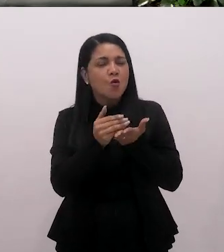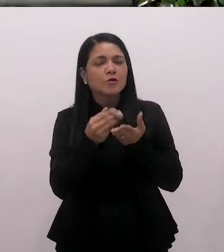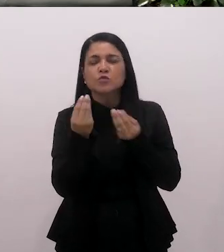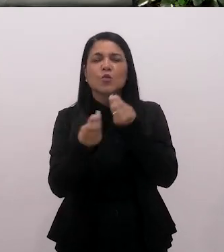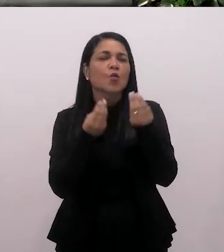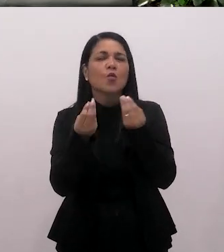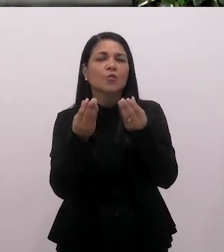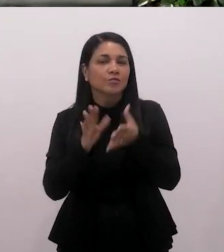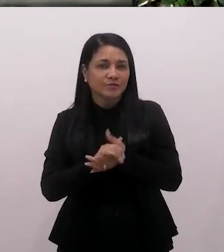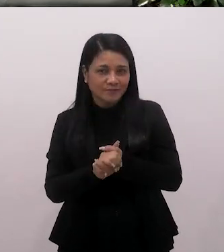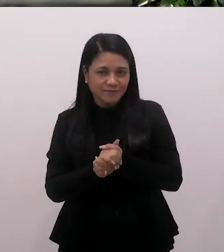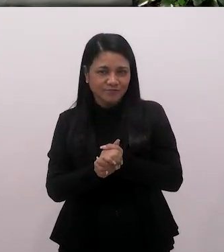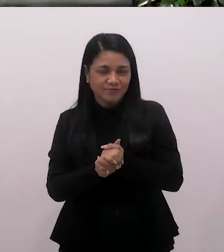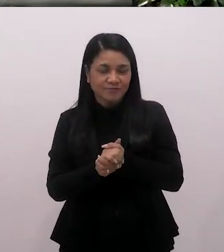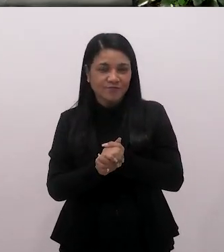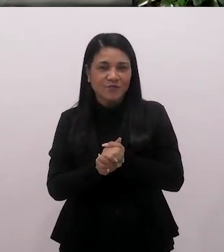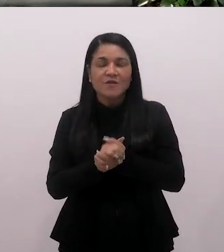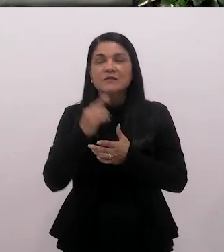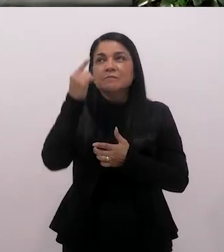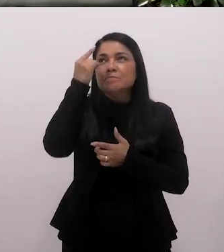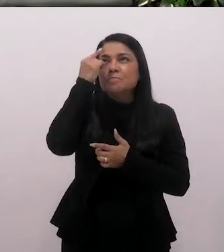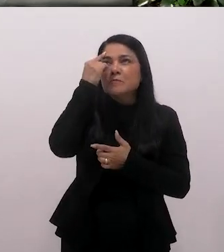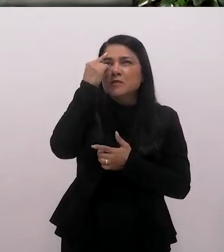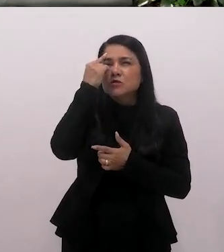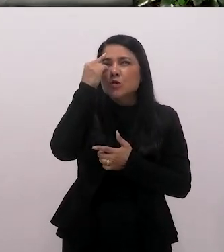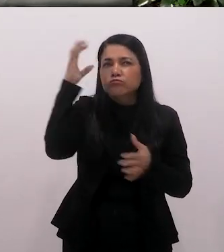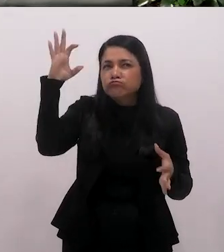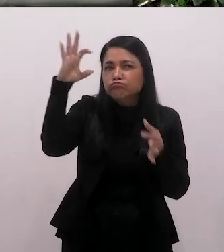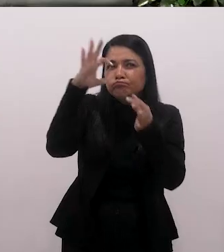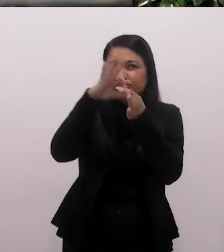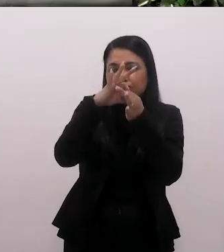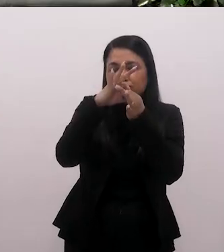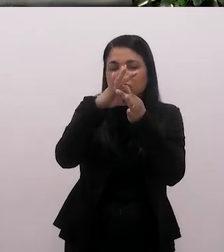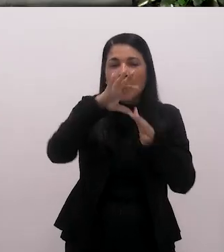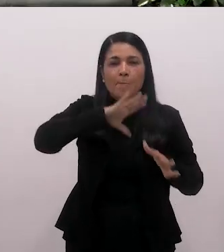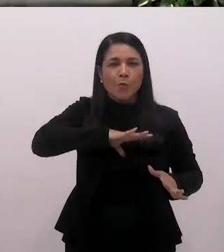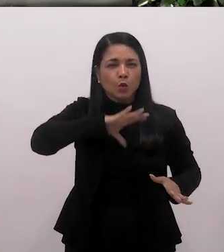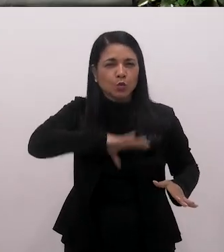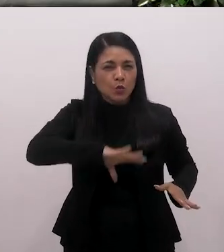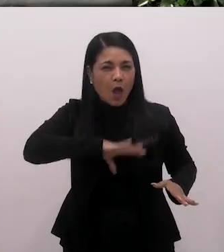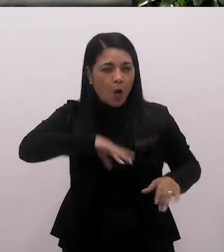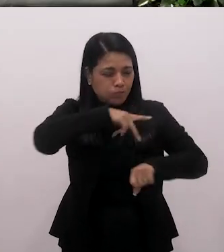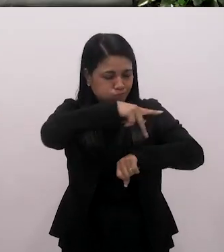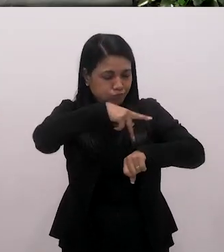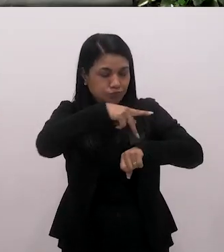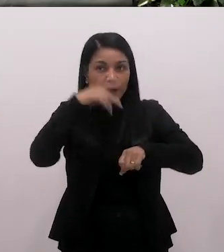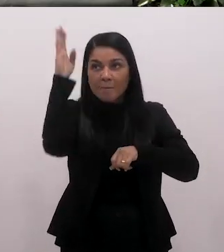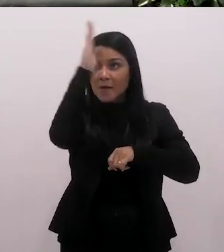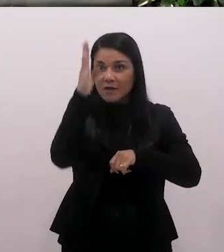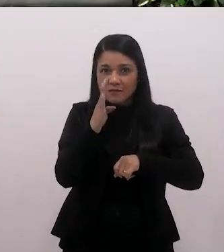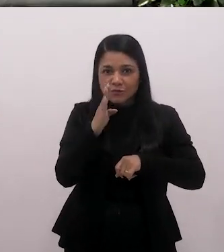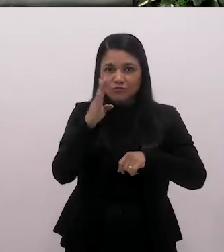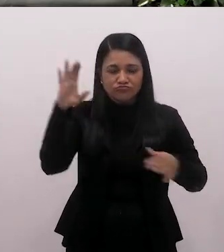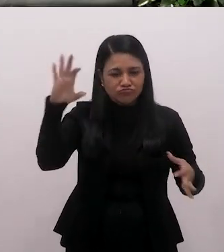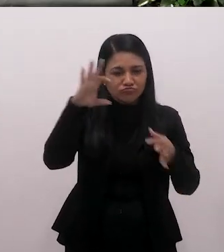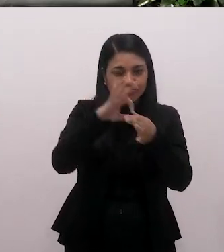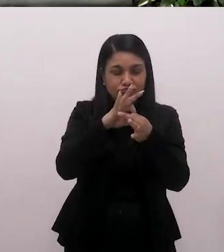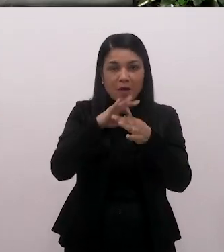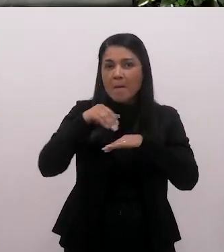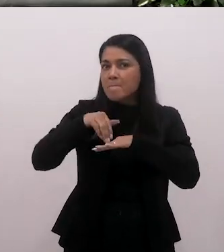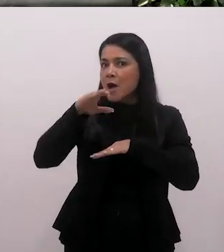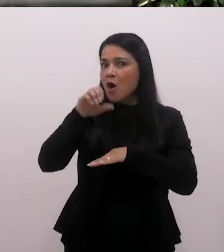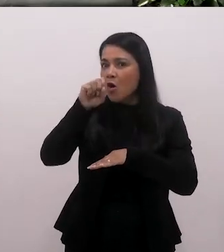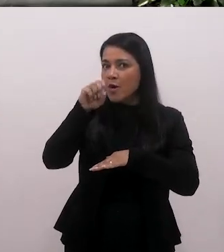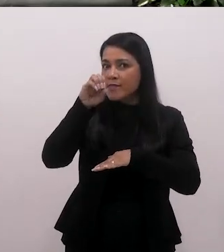que jeito? De que maneira você pensou em unir Portugal e Brasil? Gente, ela traz mais de 80 artistas